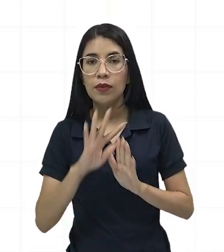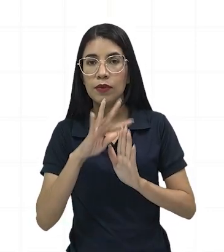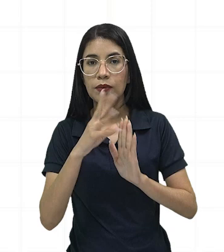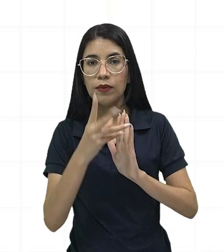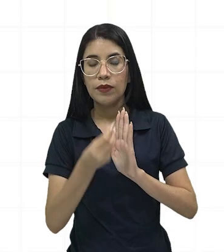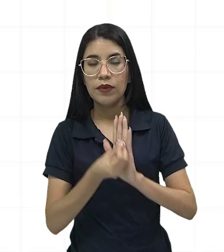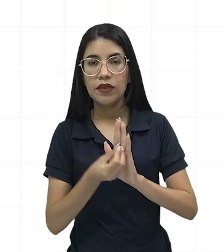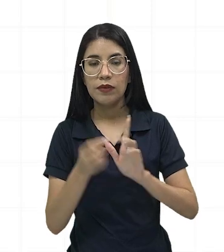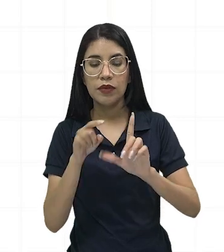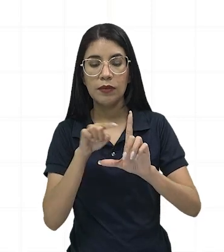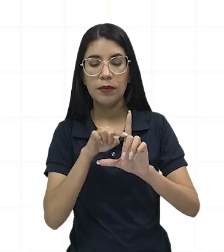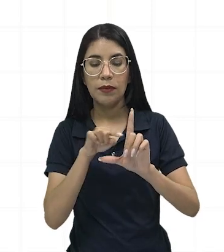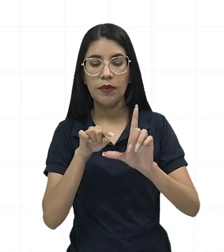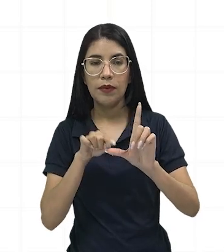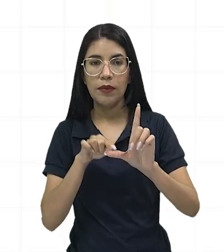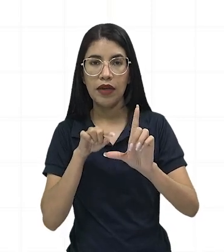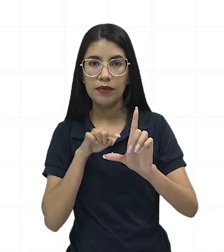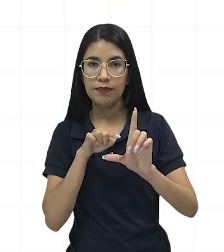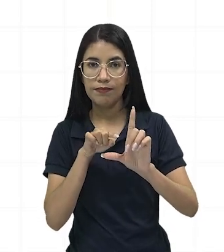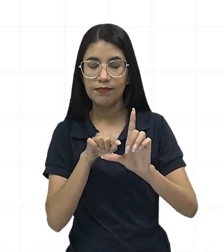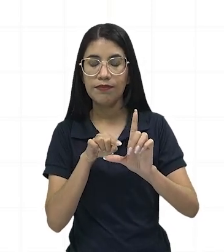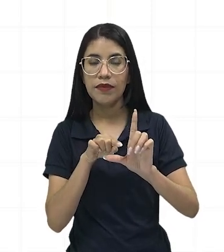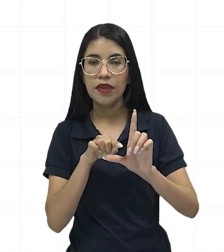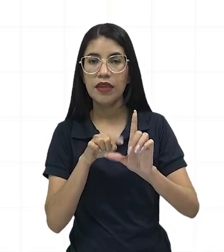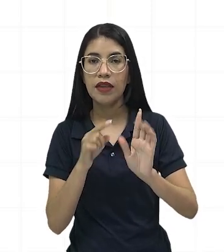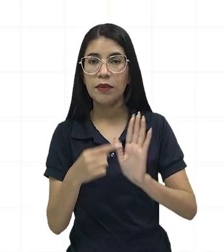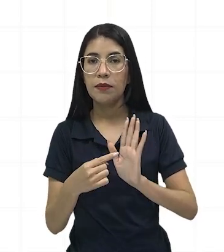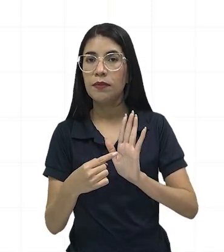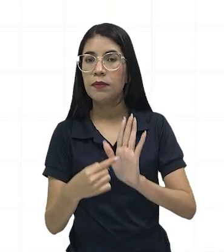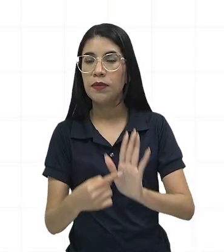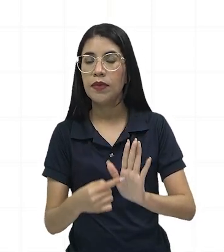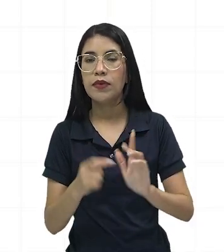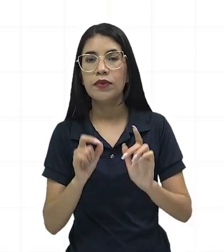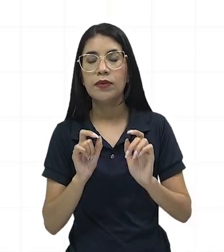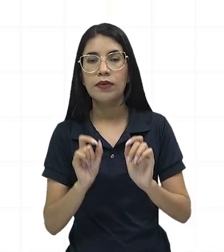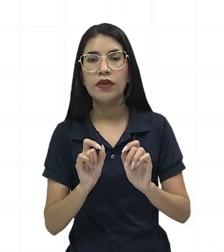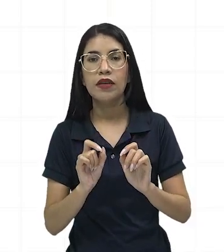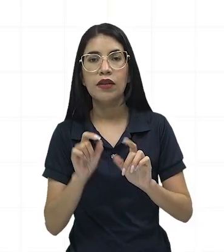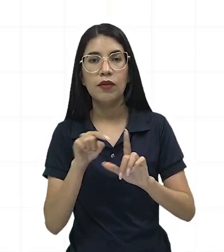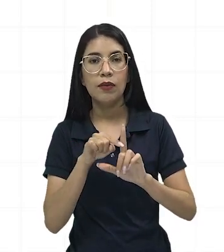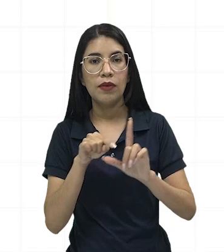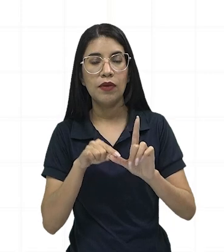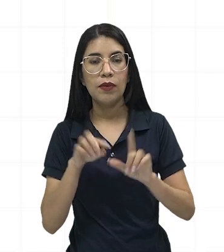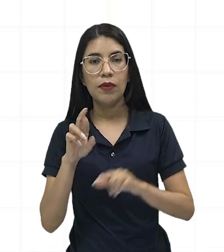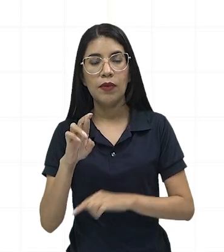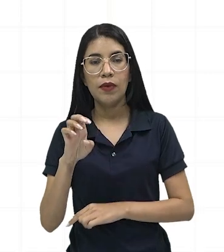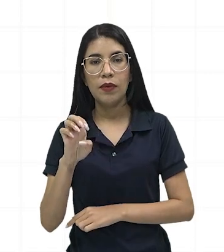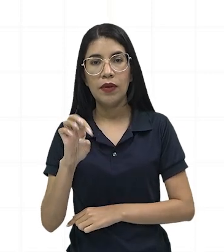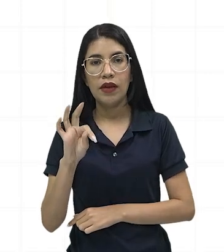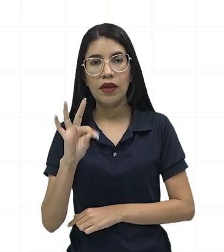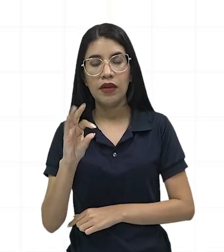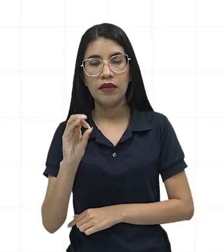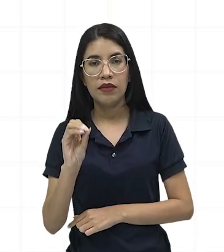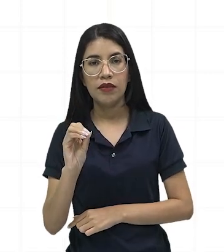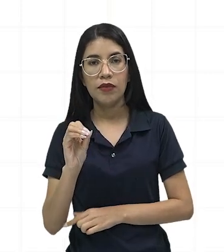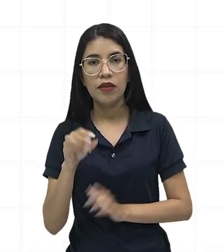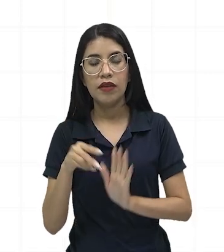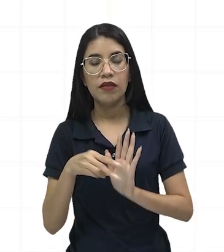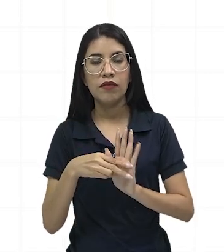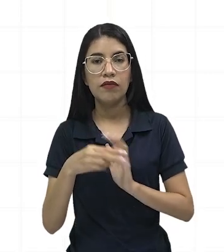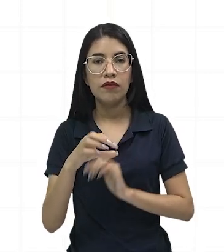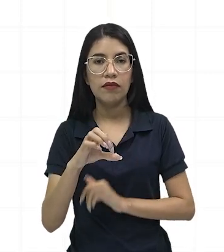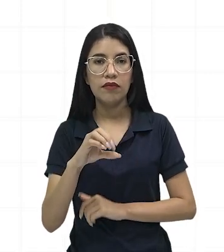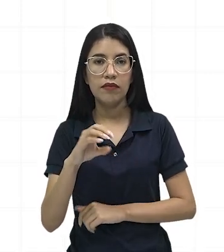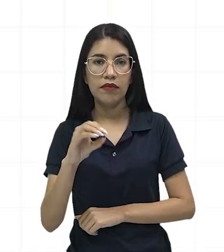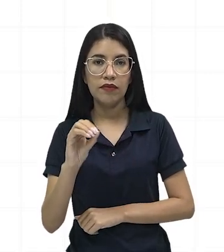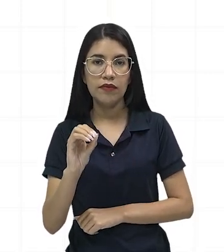símbolo aqui garante que esse ângulo aqui é um ângulo reto, tá?